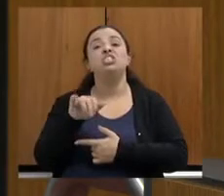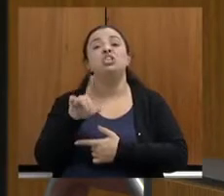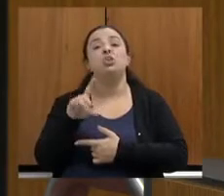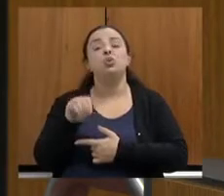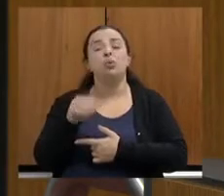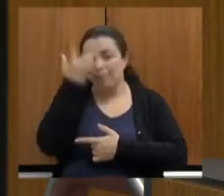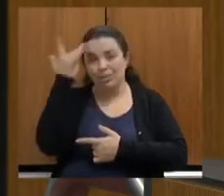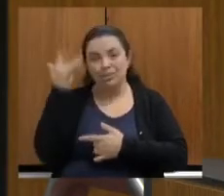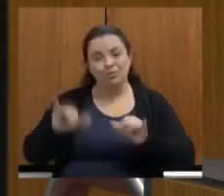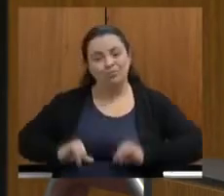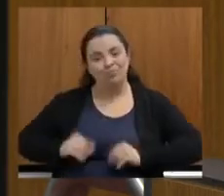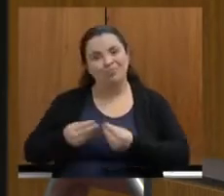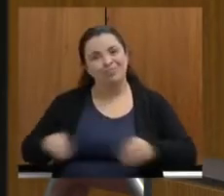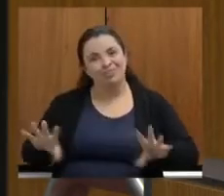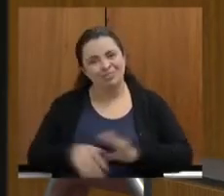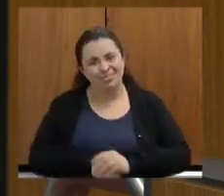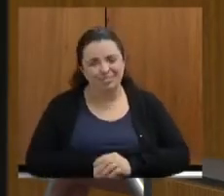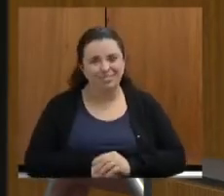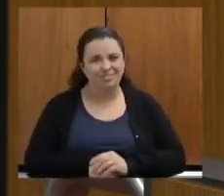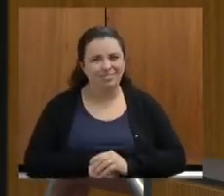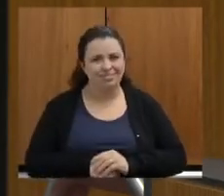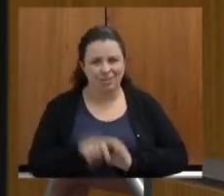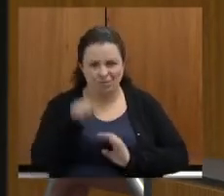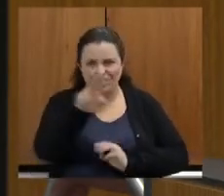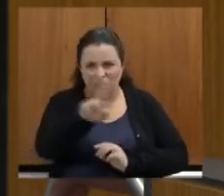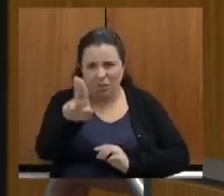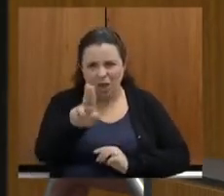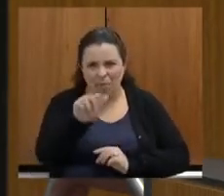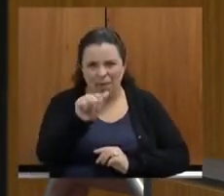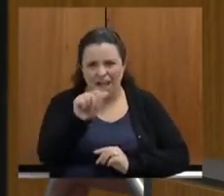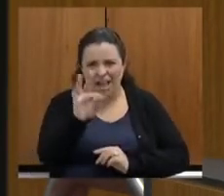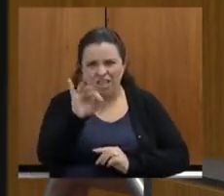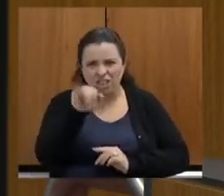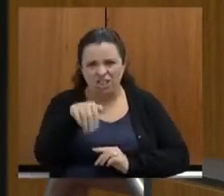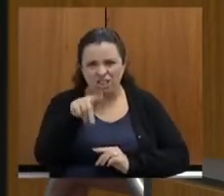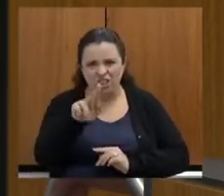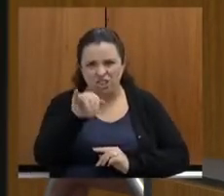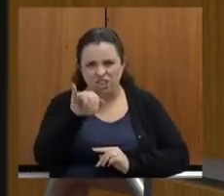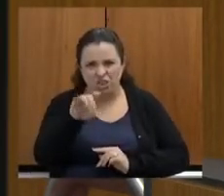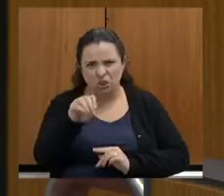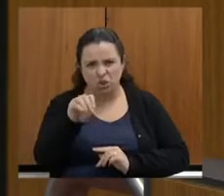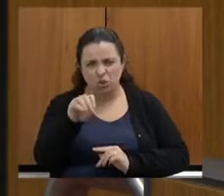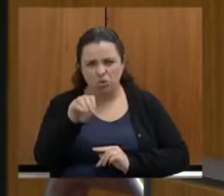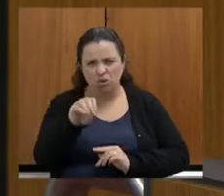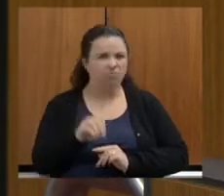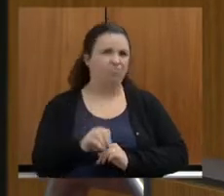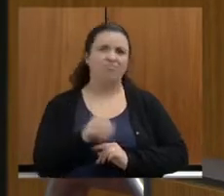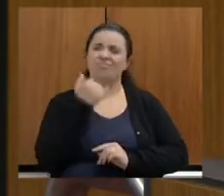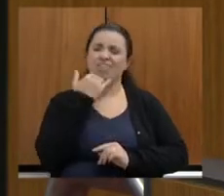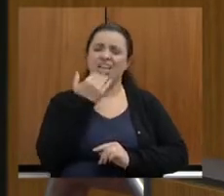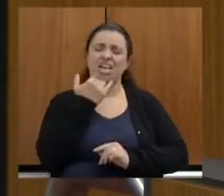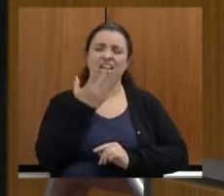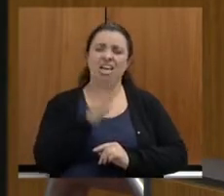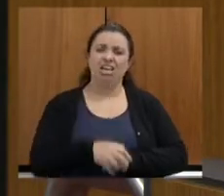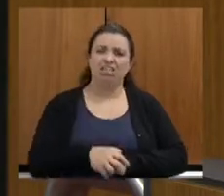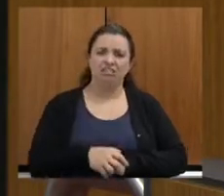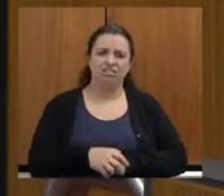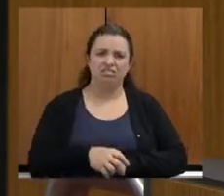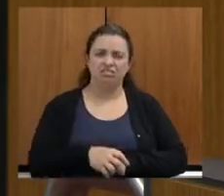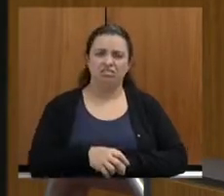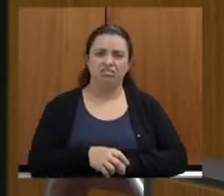em momento algum nós não tivemos a oportunidade de escolher